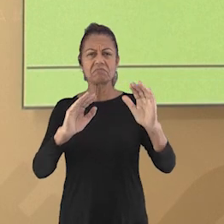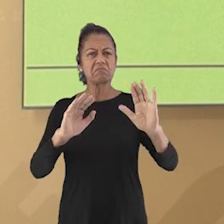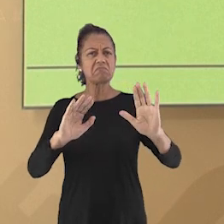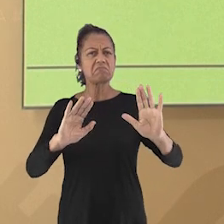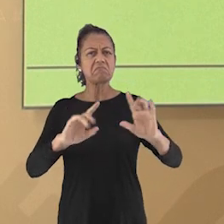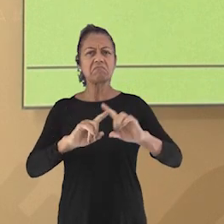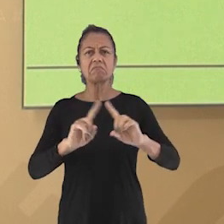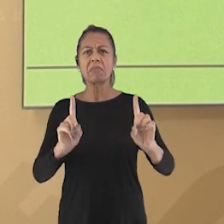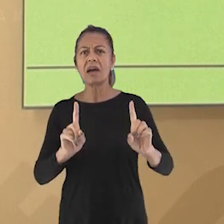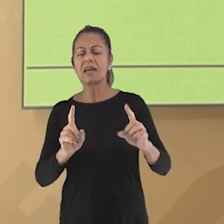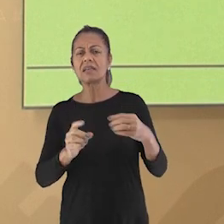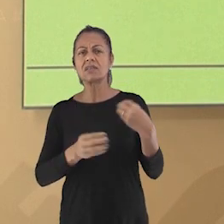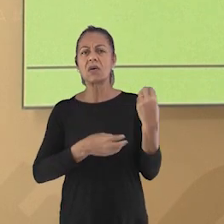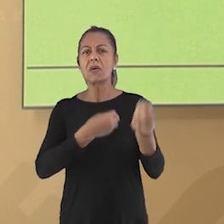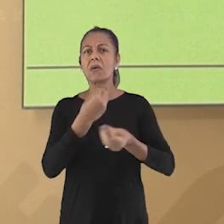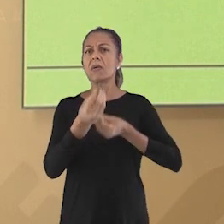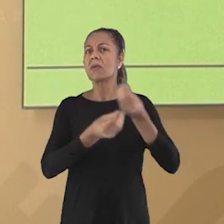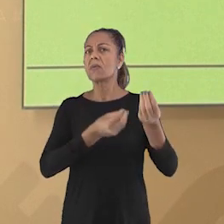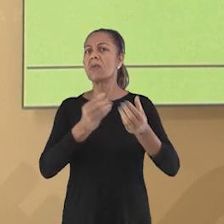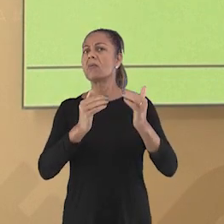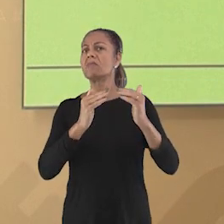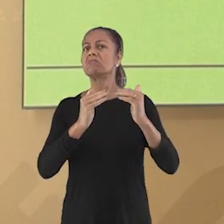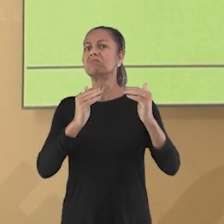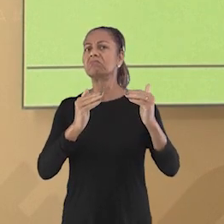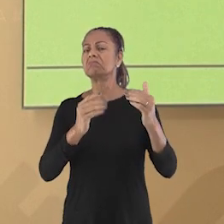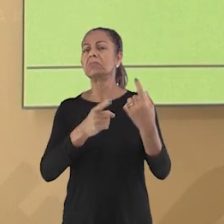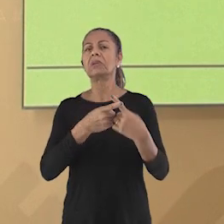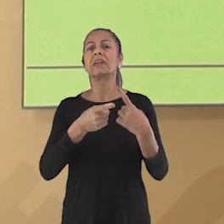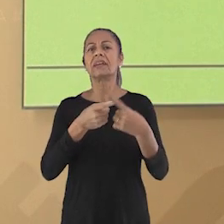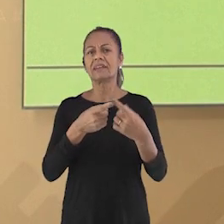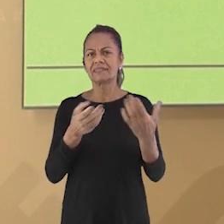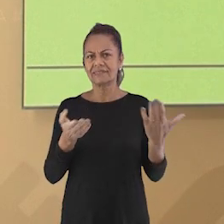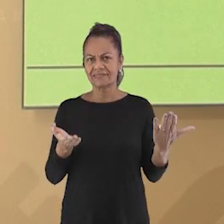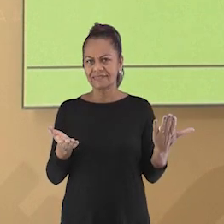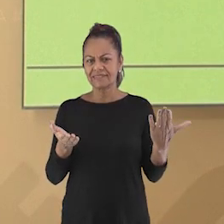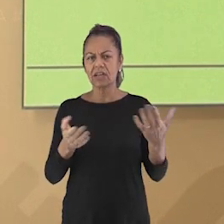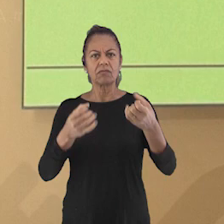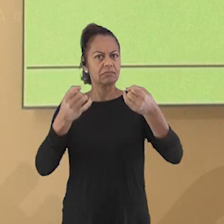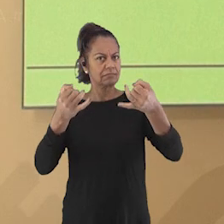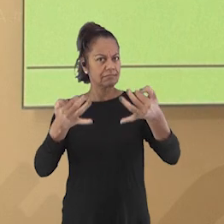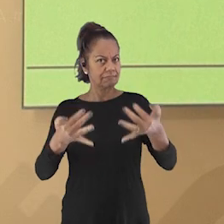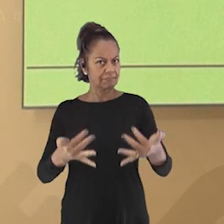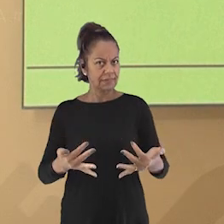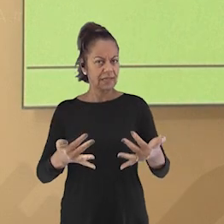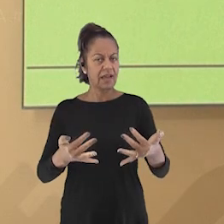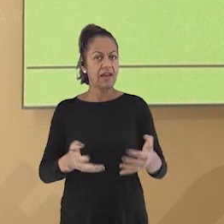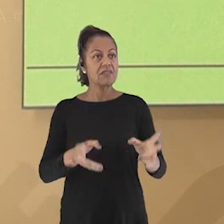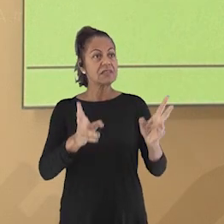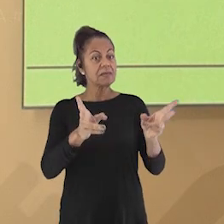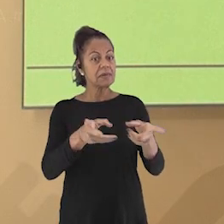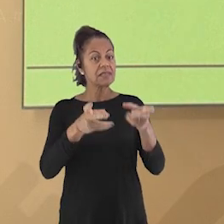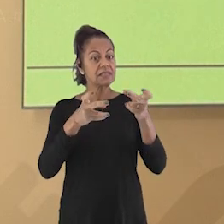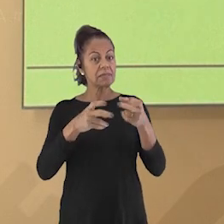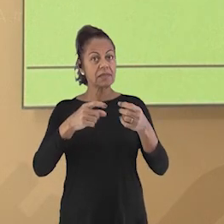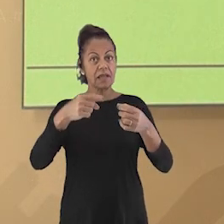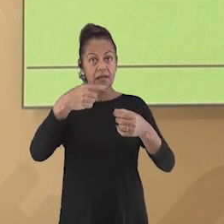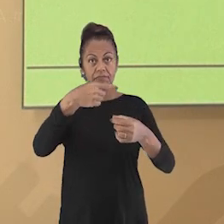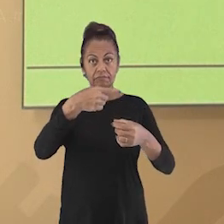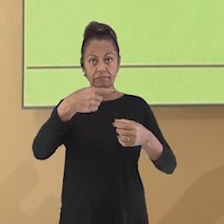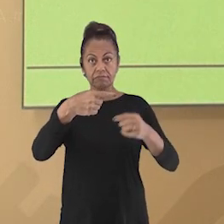por qual motivo elas são equivalentes? Deixa eu te explicar. Olhando aqui para a parte de